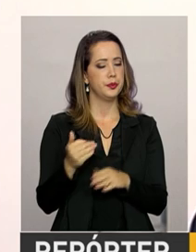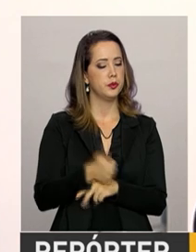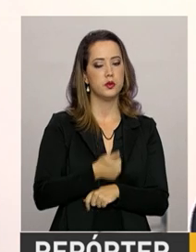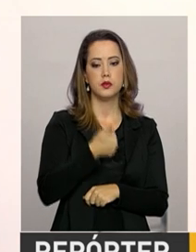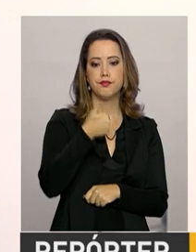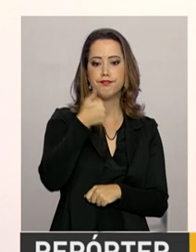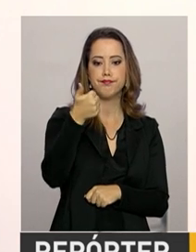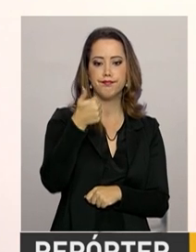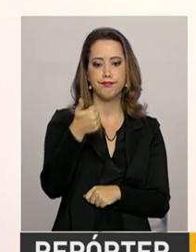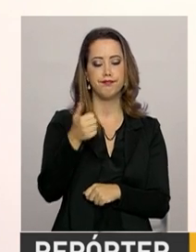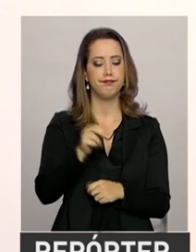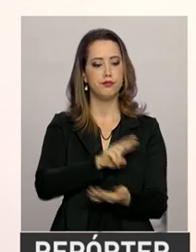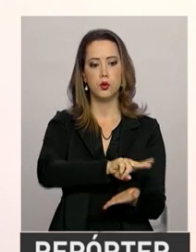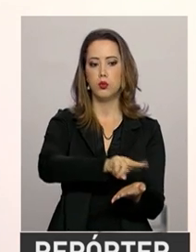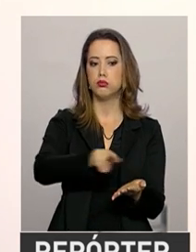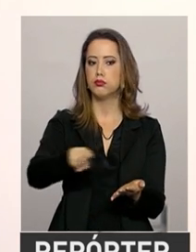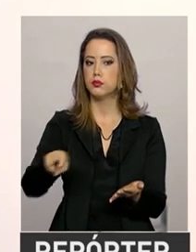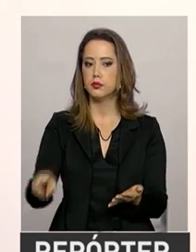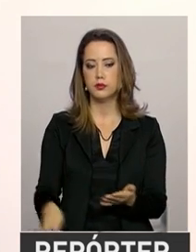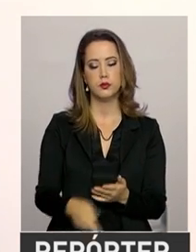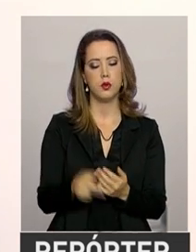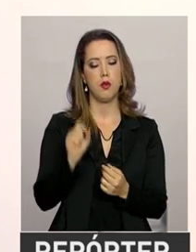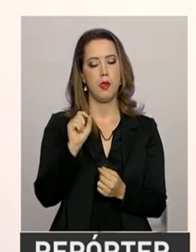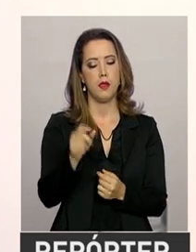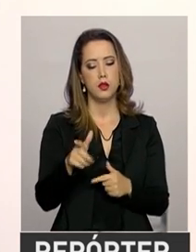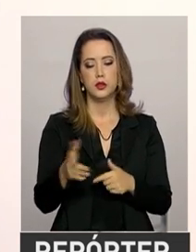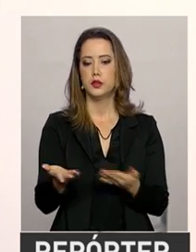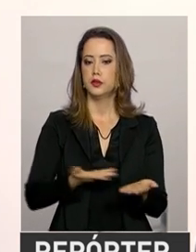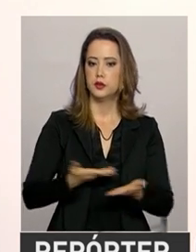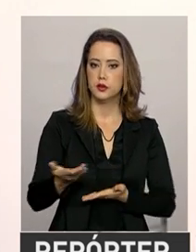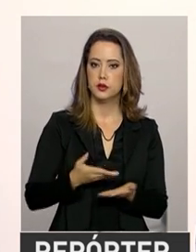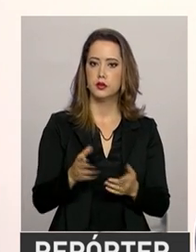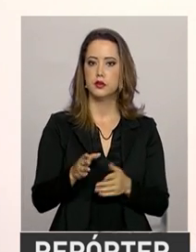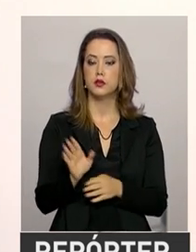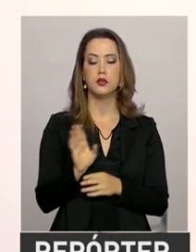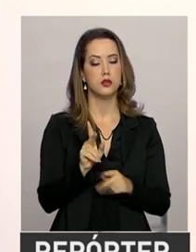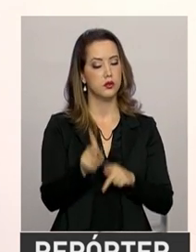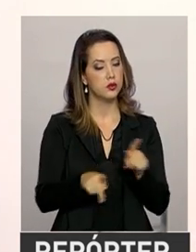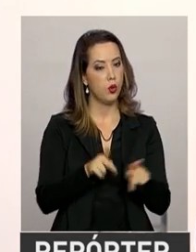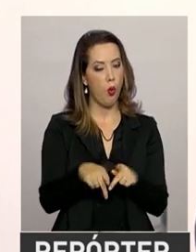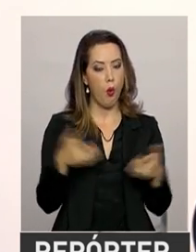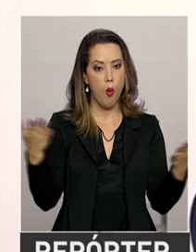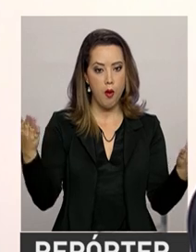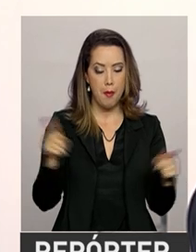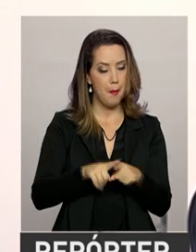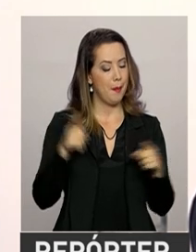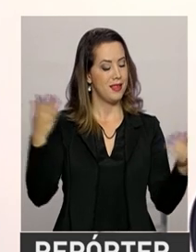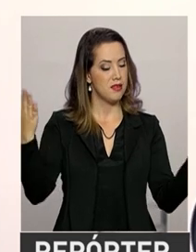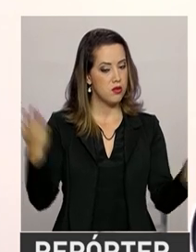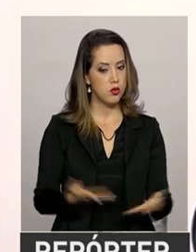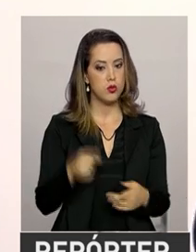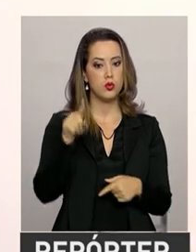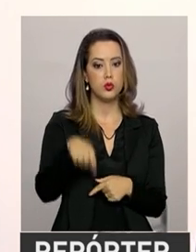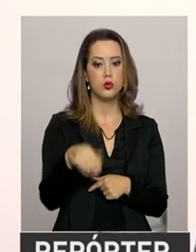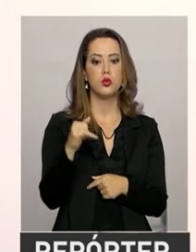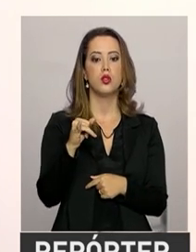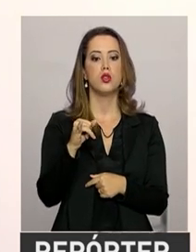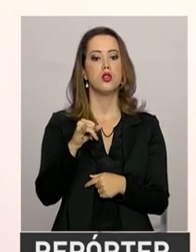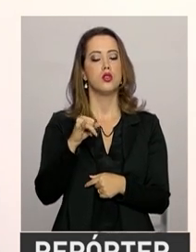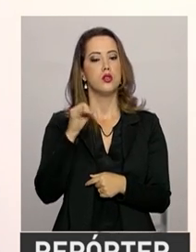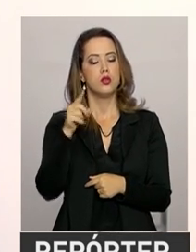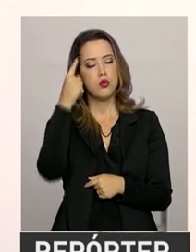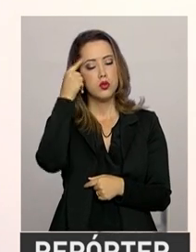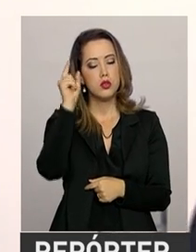era melhorar os serviços públicos prestados à população hoje o objetivo primeiro é gerar